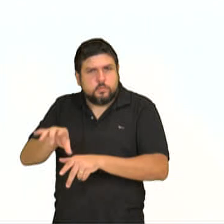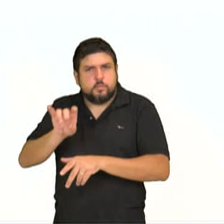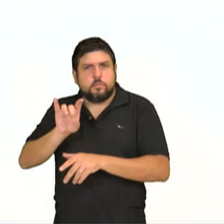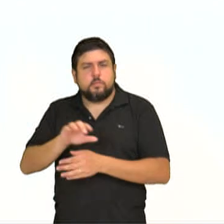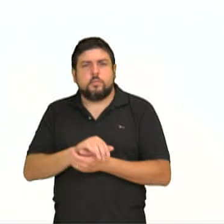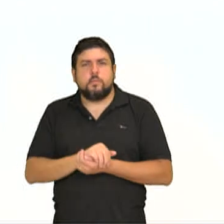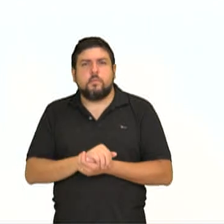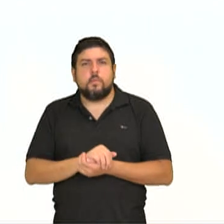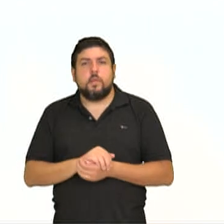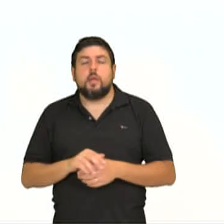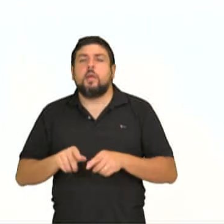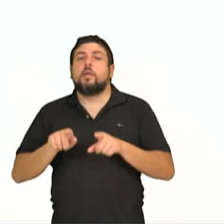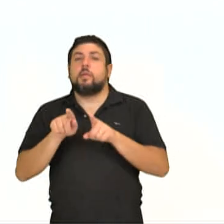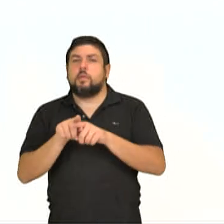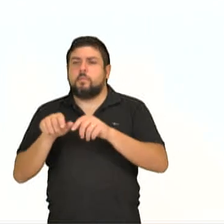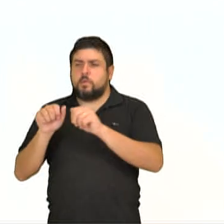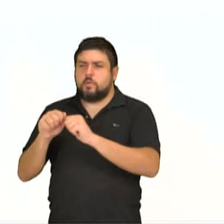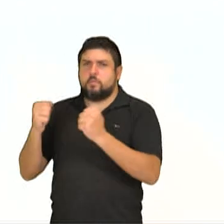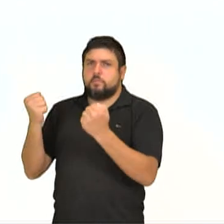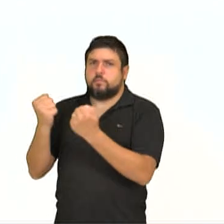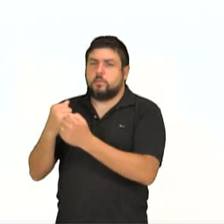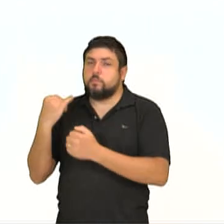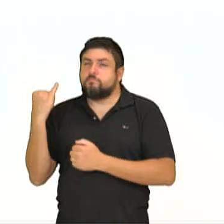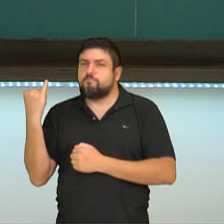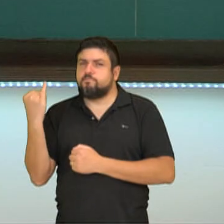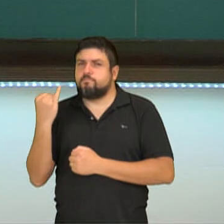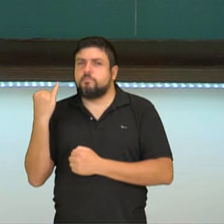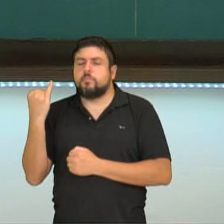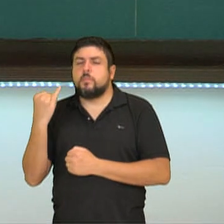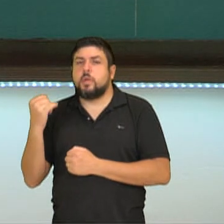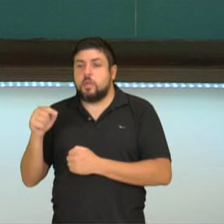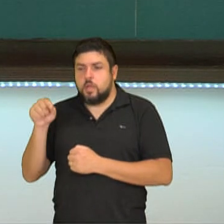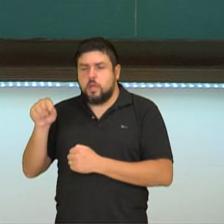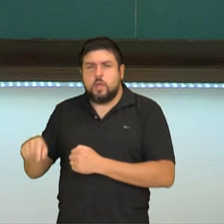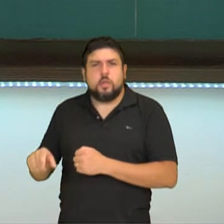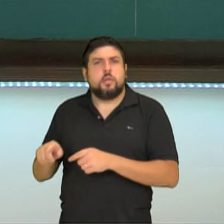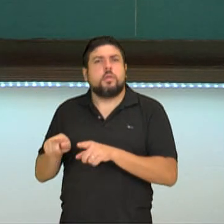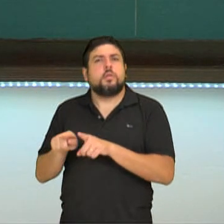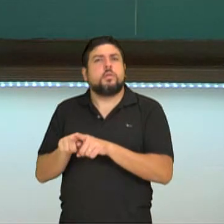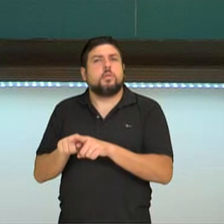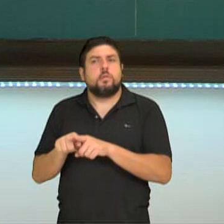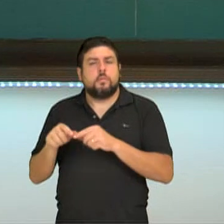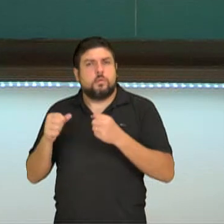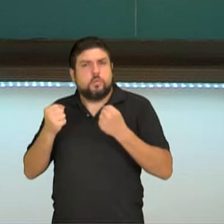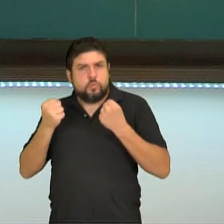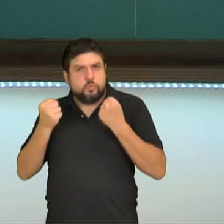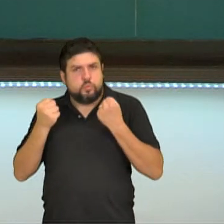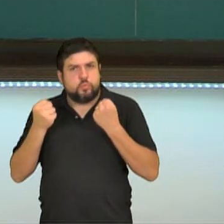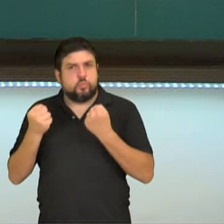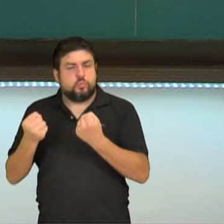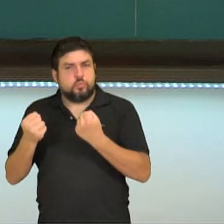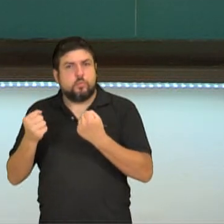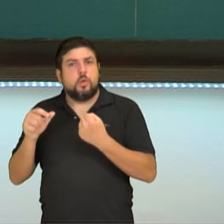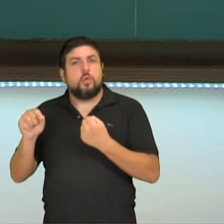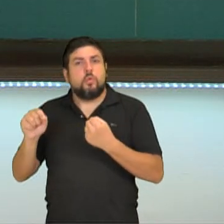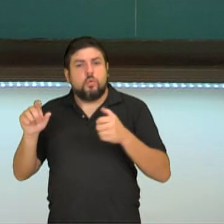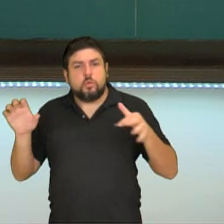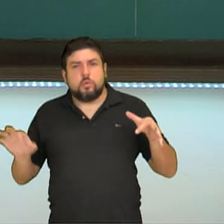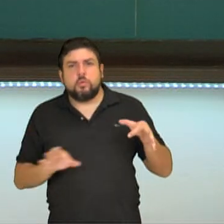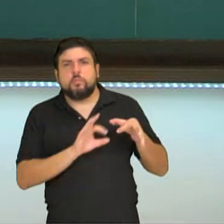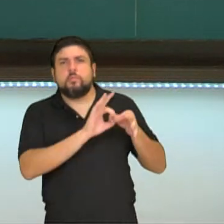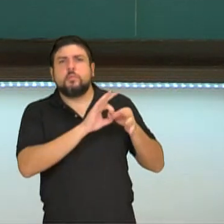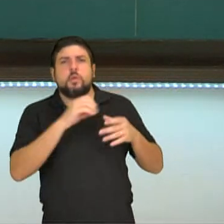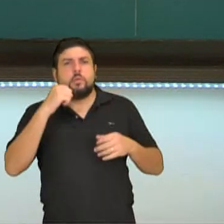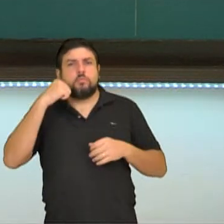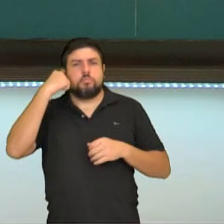Assembleia muito importante, que em alguns momentos vai ganhar tanta força, ou quase, com o Senado, né? Que é a